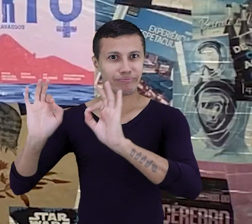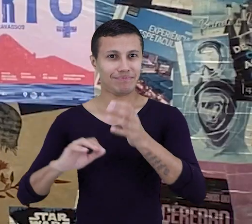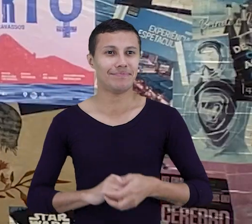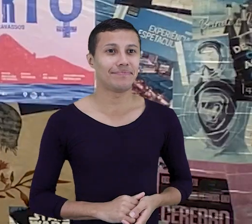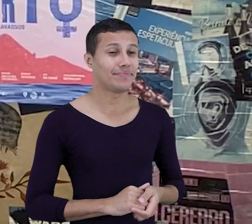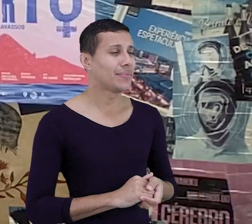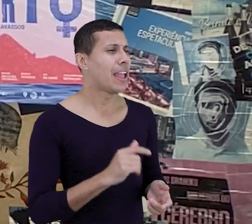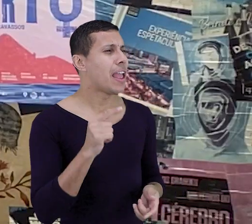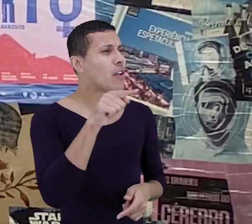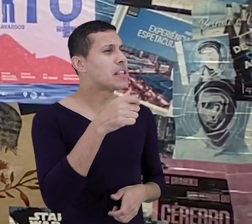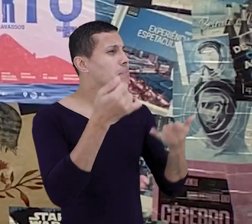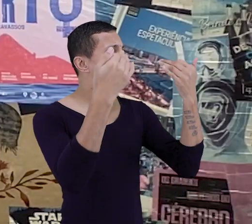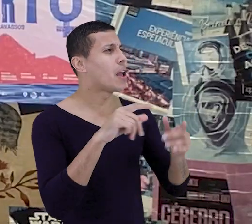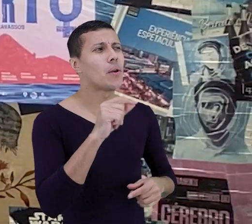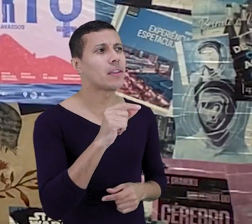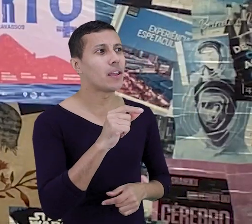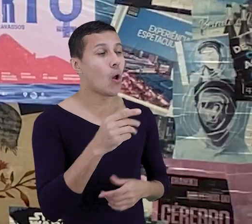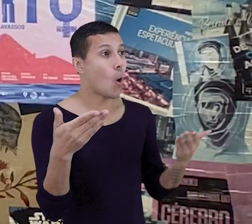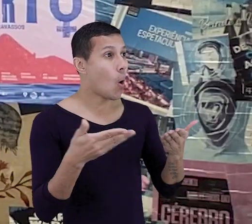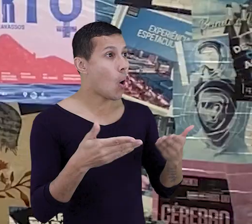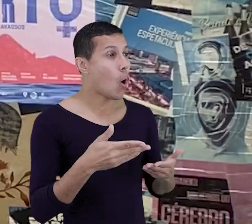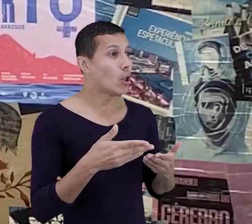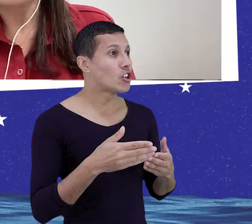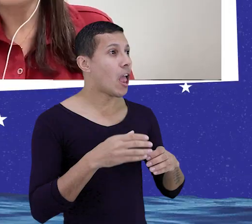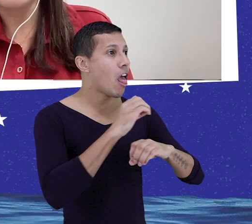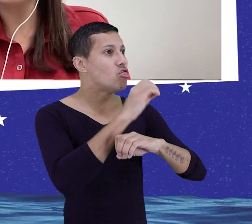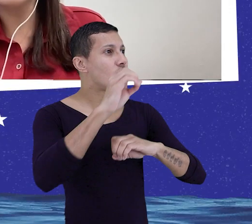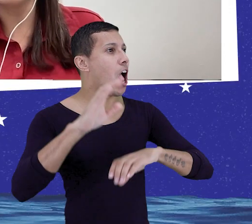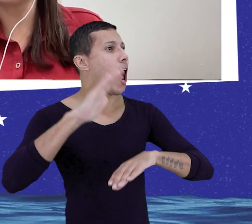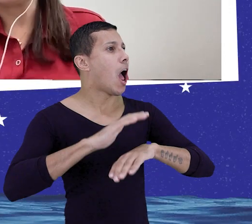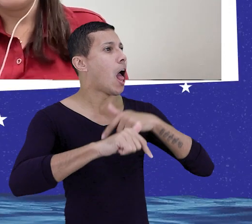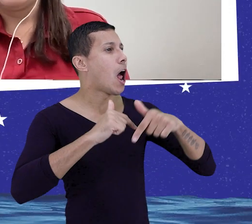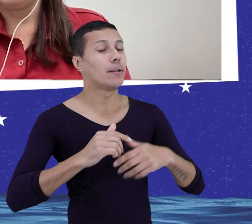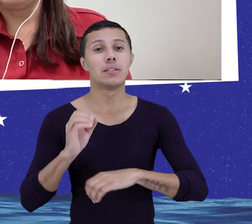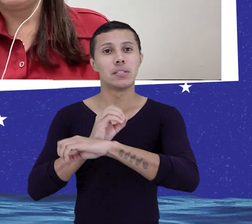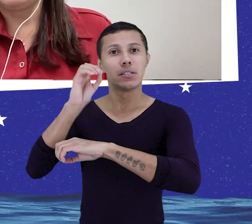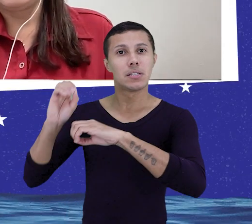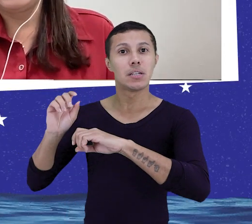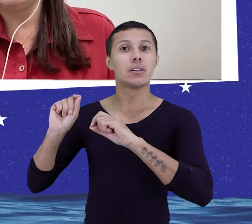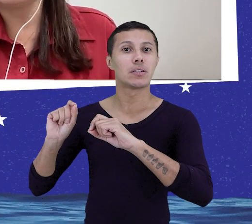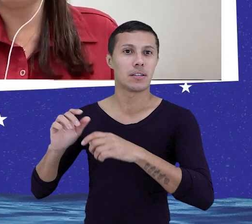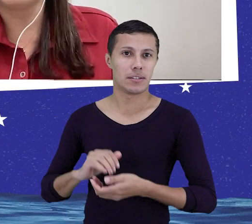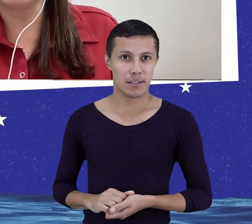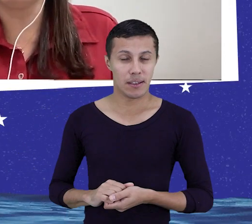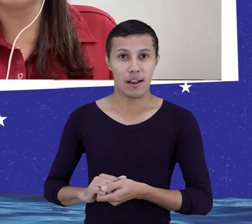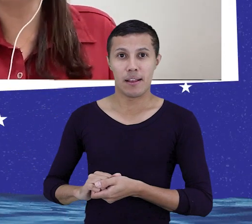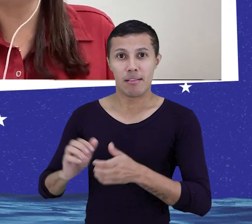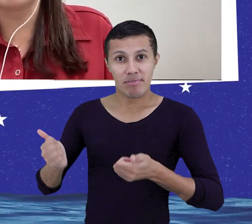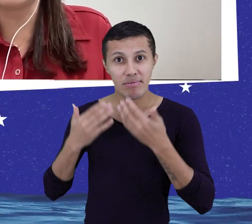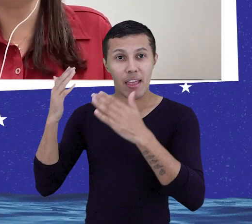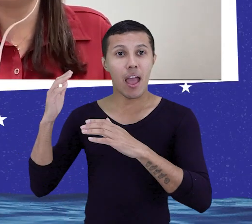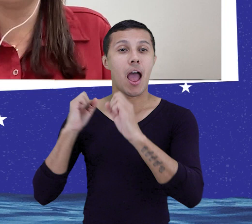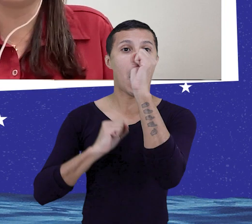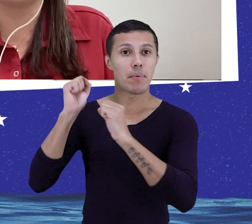E aí o que eu queria ouvir é, como é que seu pitch hoje? O que a Drugget faz? A Drugget, ela oferece para a